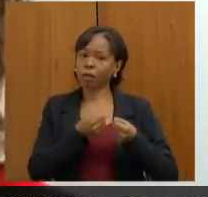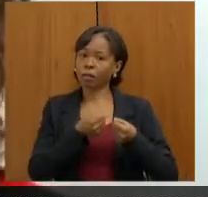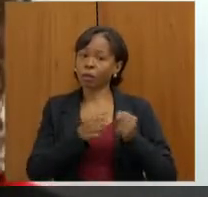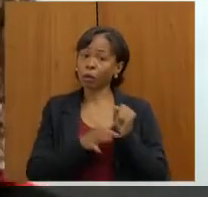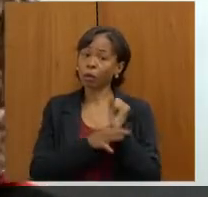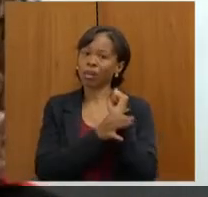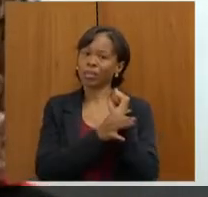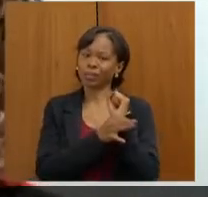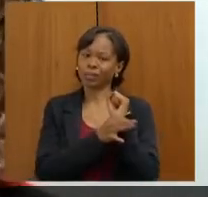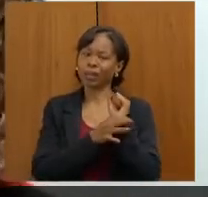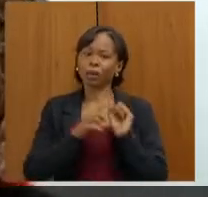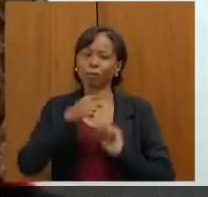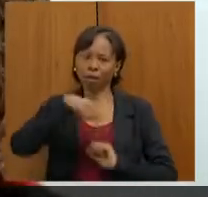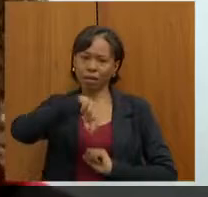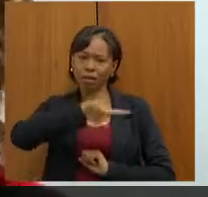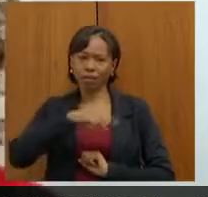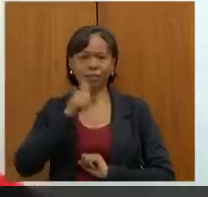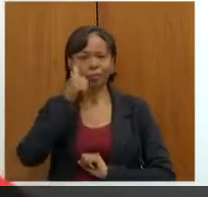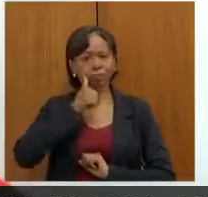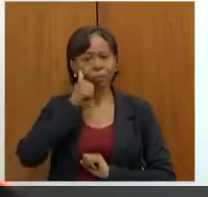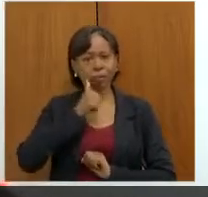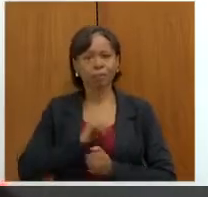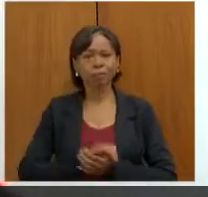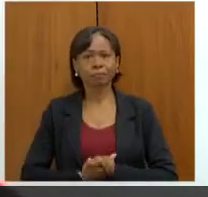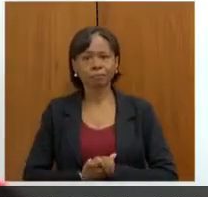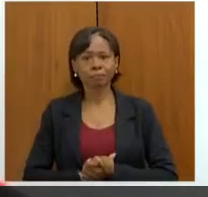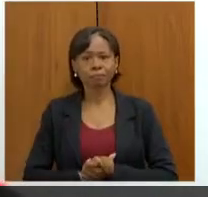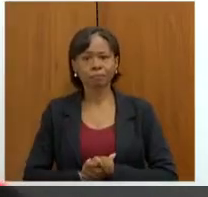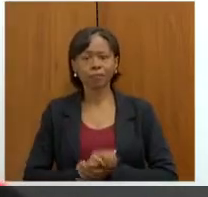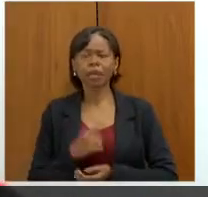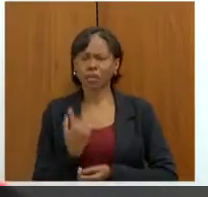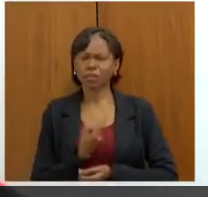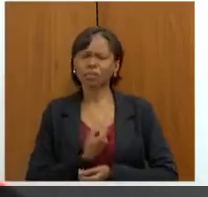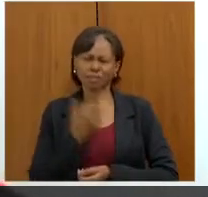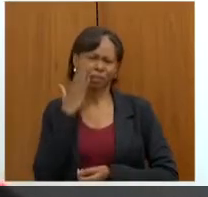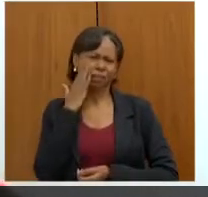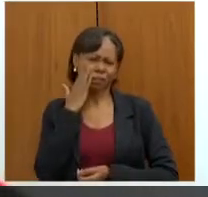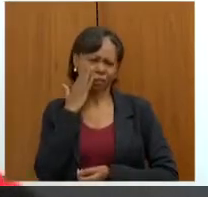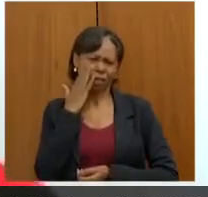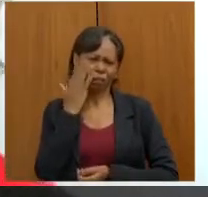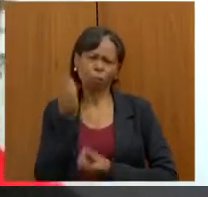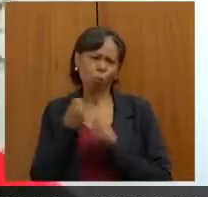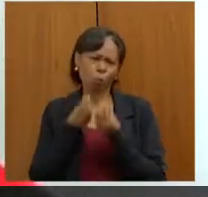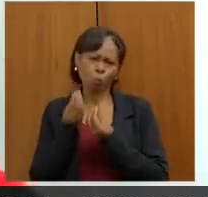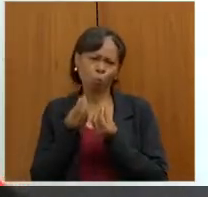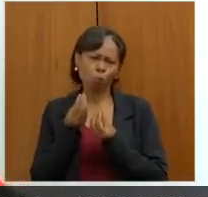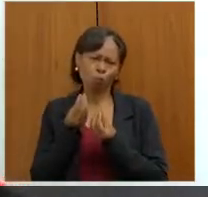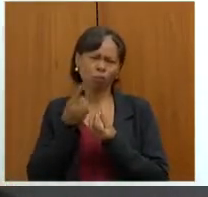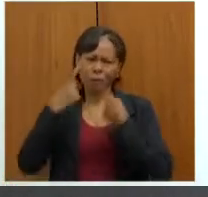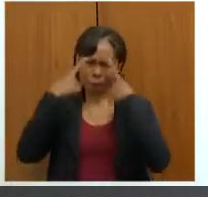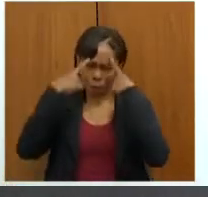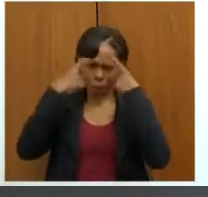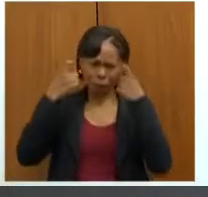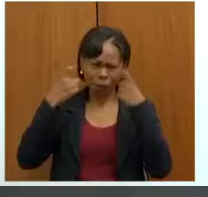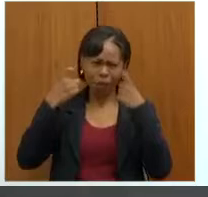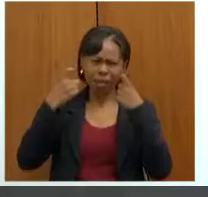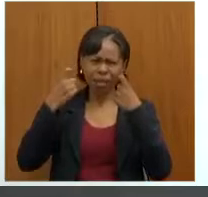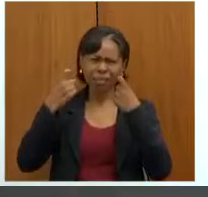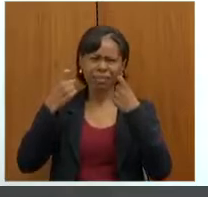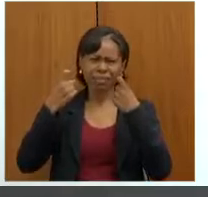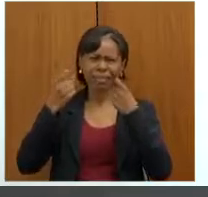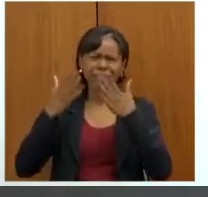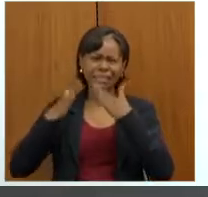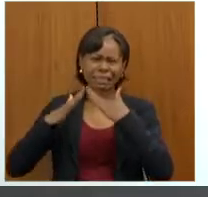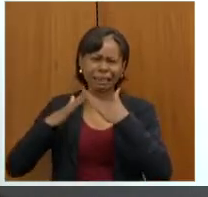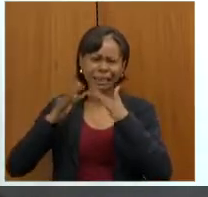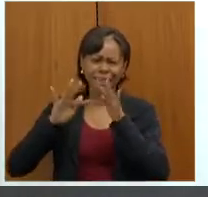para essas mulheres é a raiz a gente sabe da origem do problema da violência doméstica e sobretudo fruto dessa precariedade das